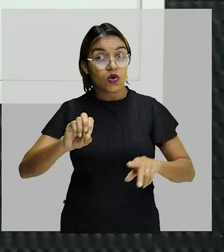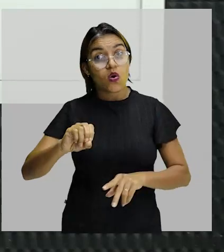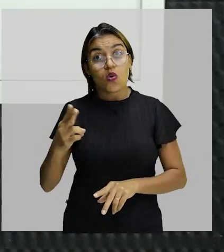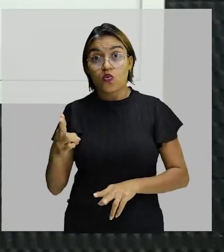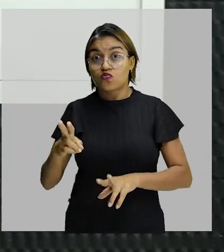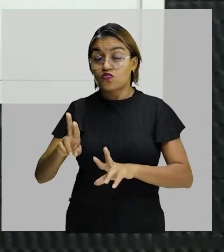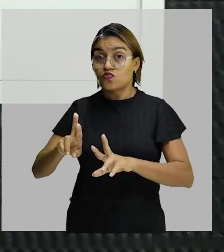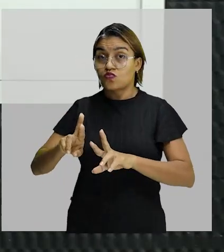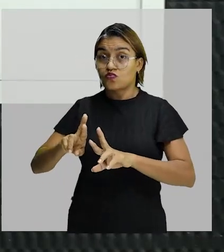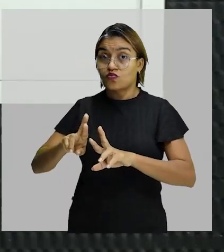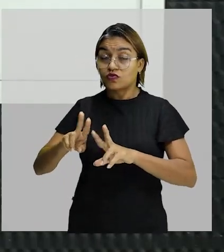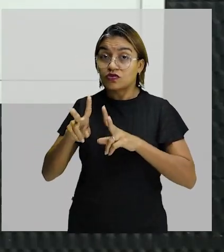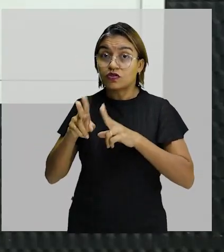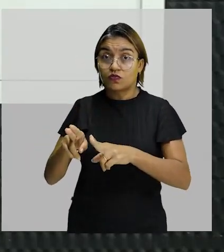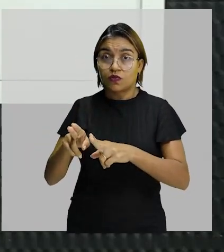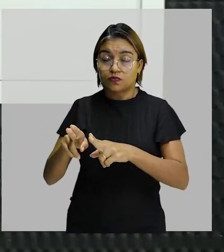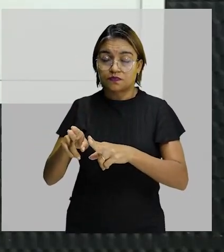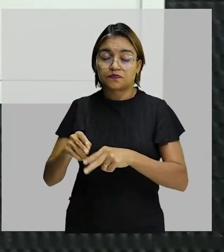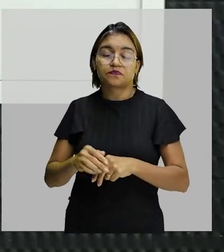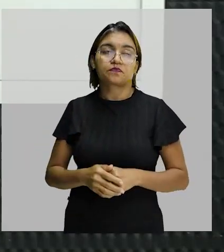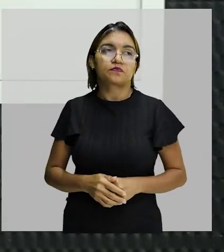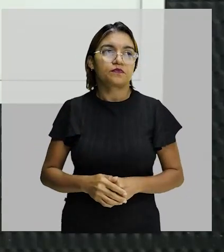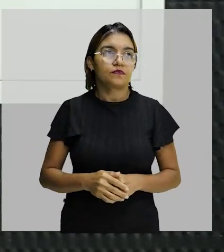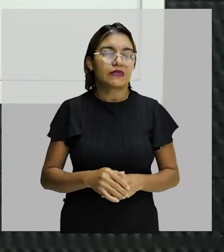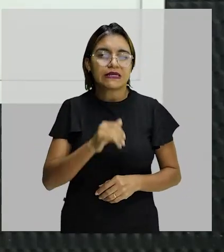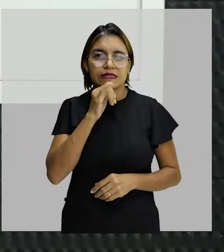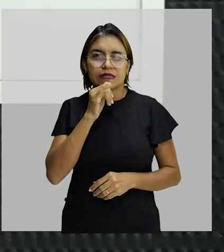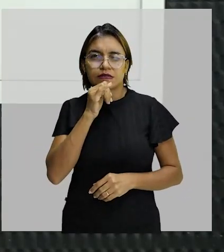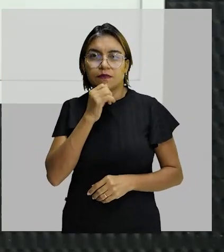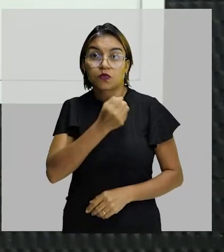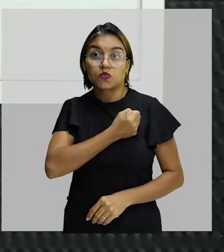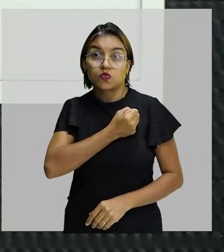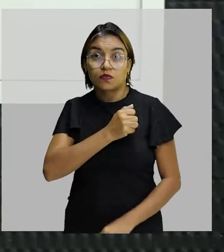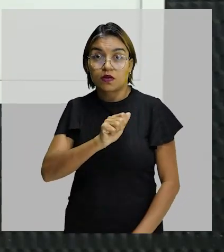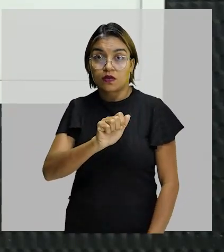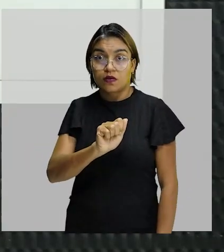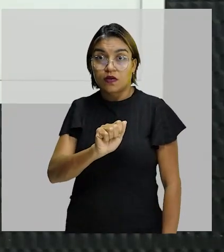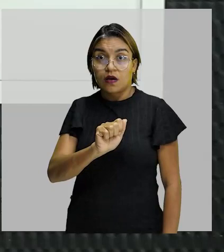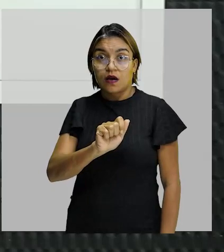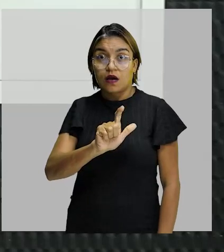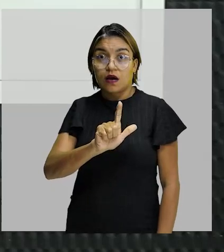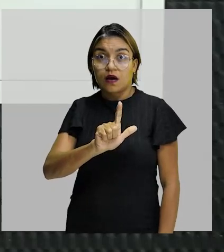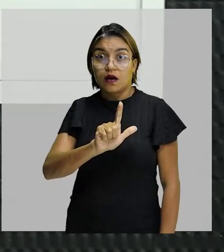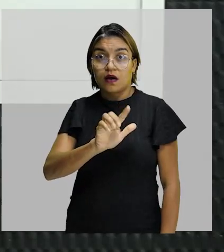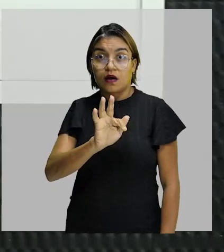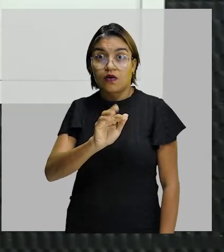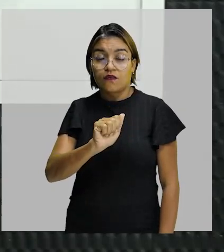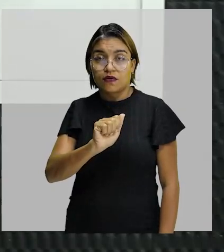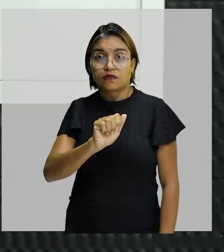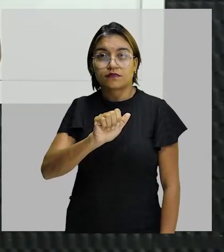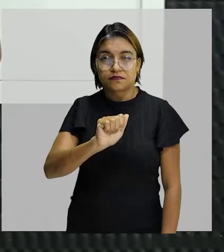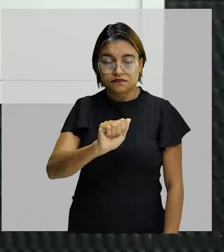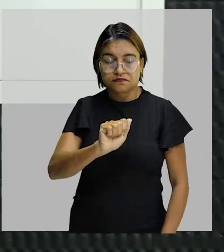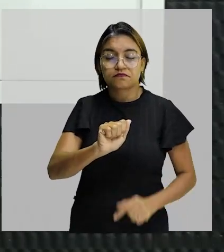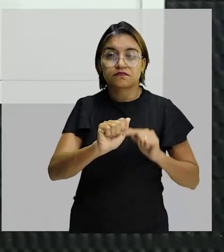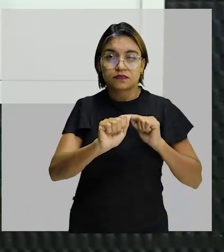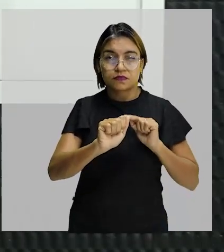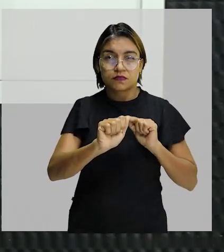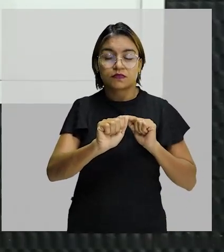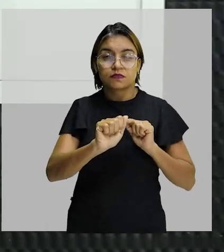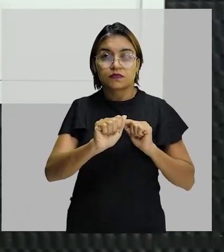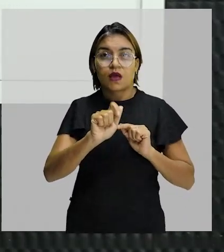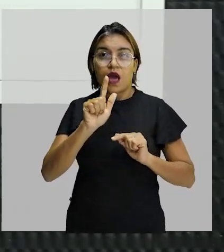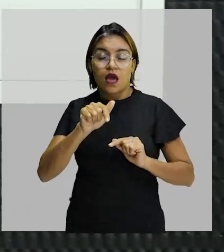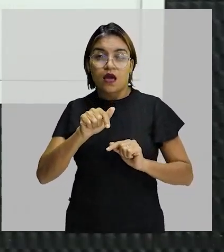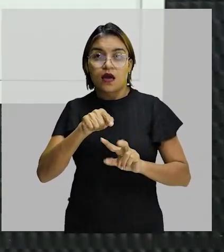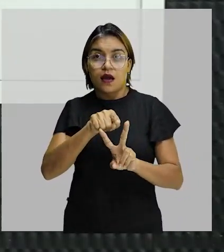não. Tá? Se o número alfa for uma vez só raiz de uma equação, certo? A